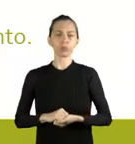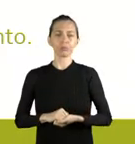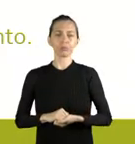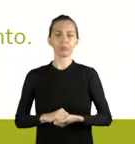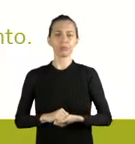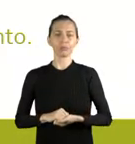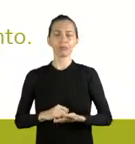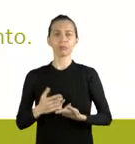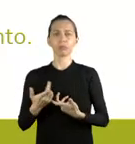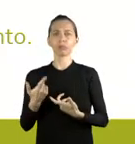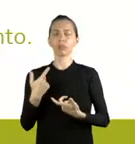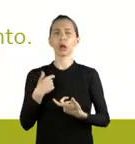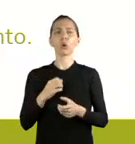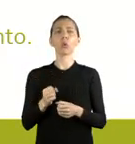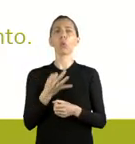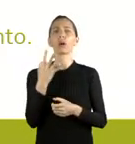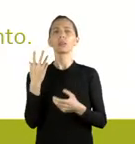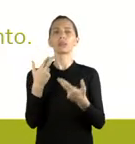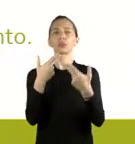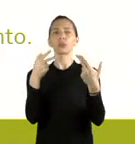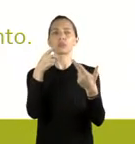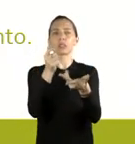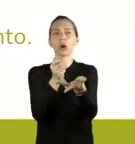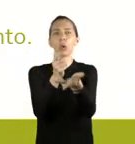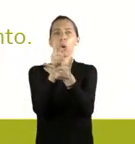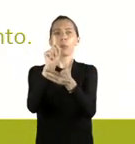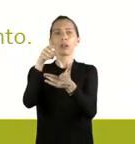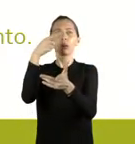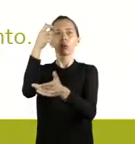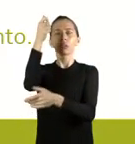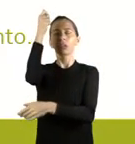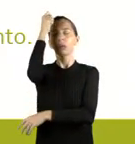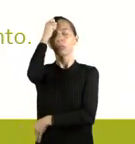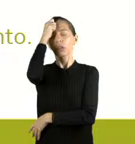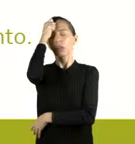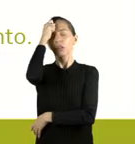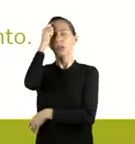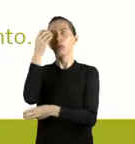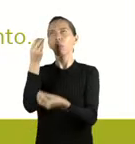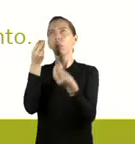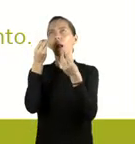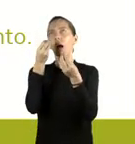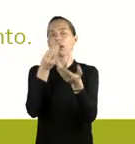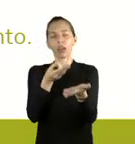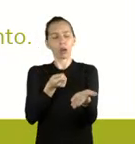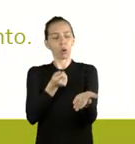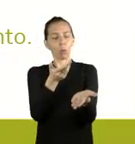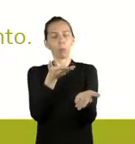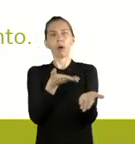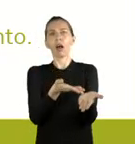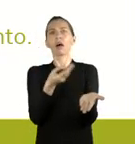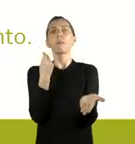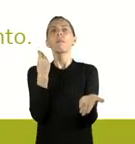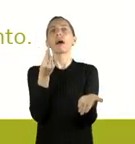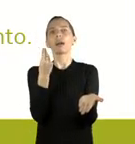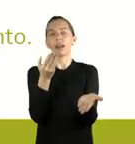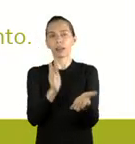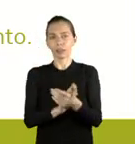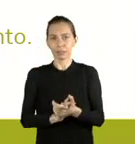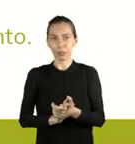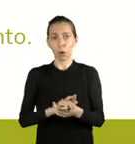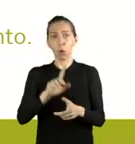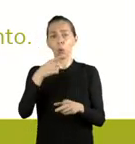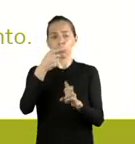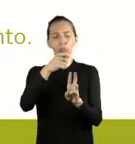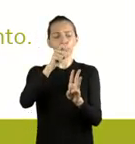Putz, quantas coisas você se arrependeu de comprar? Ou melhor, né? Quantas coisas você comprou e depois de